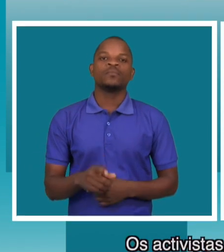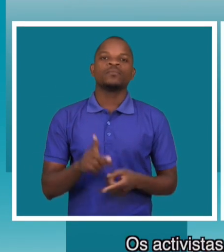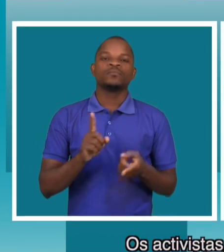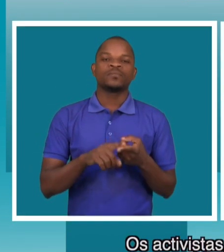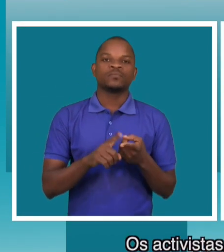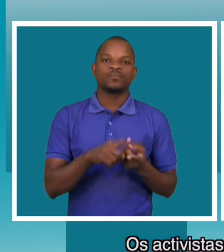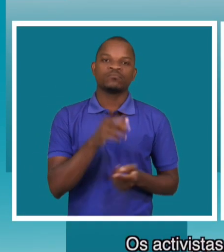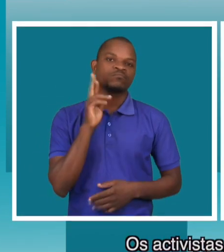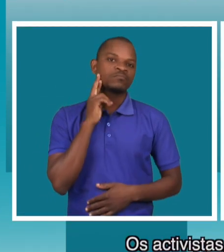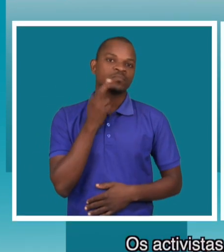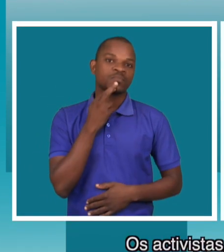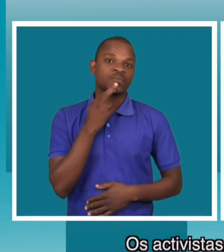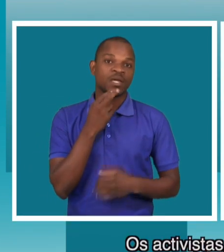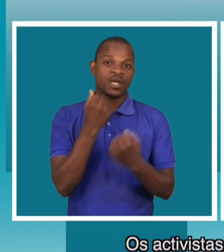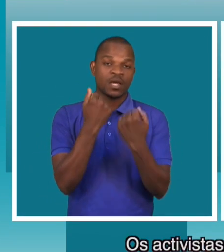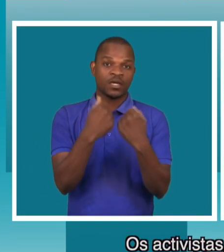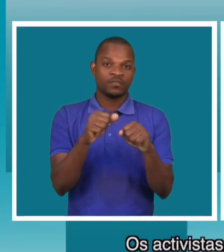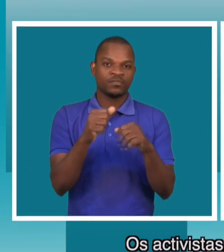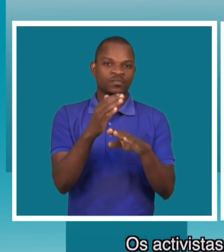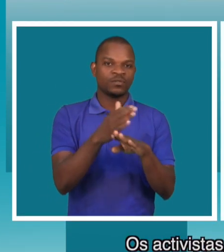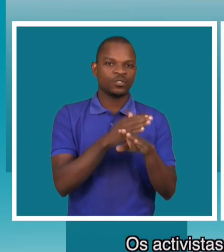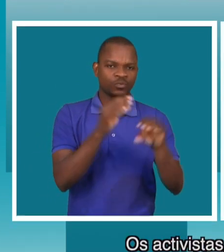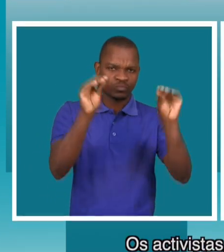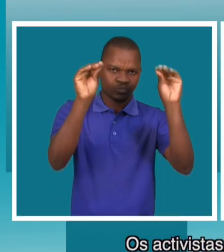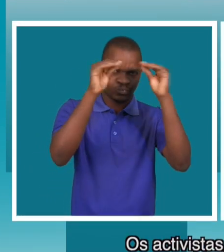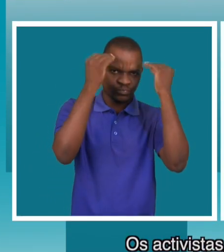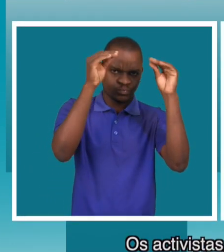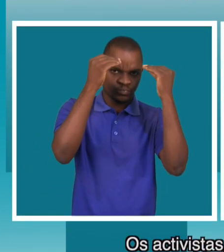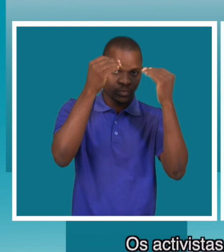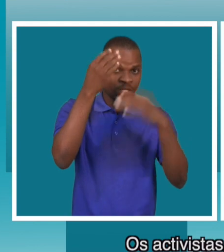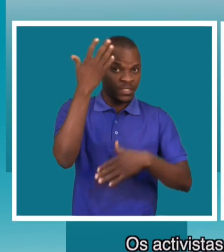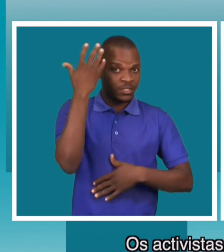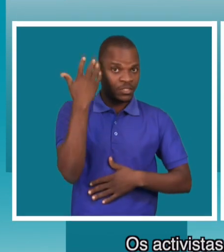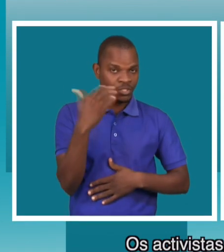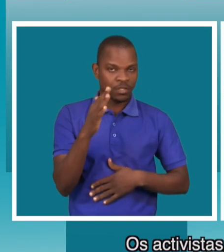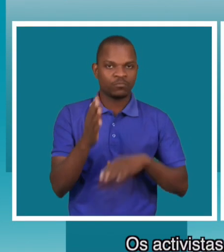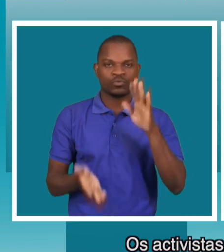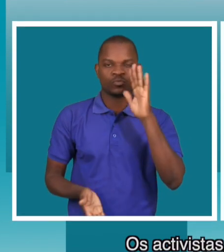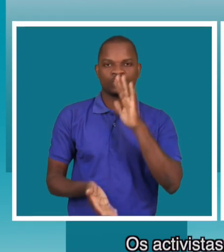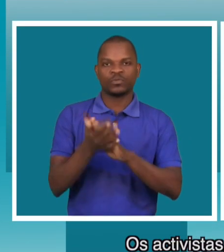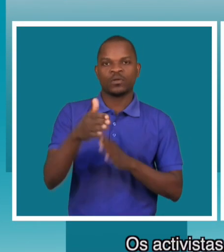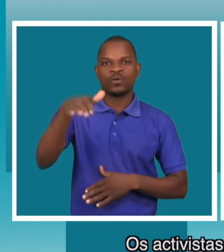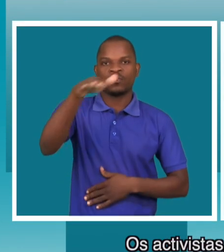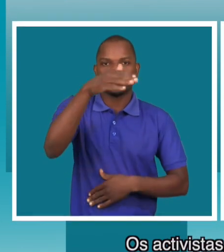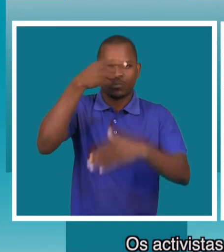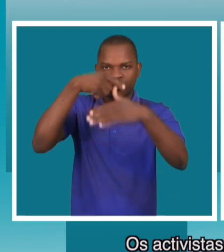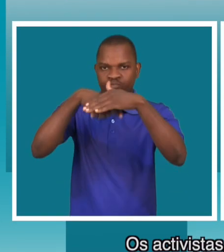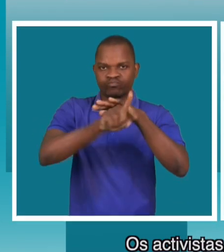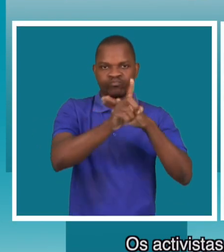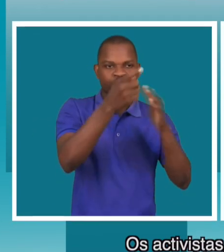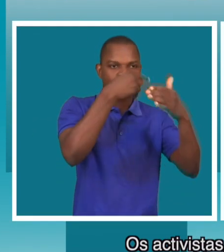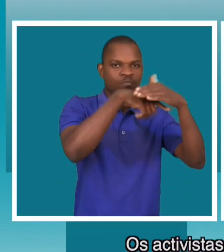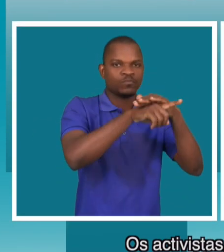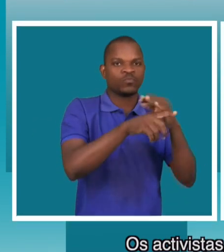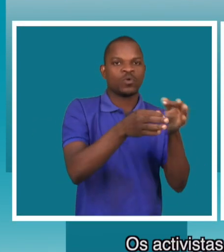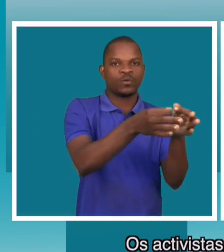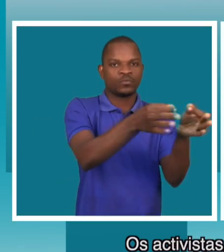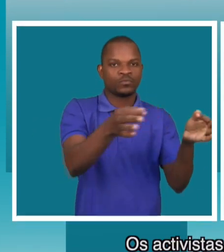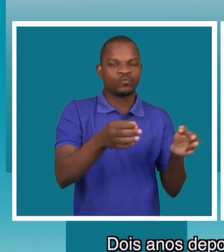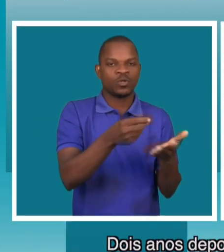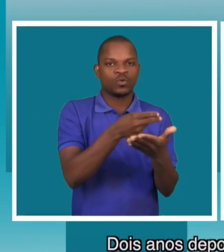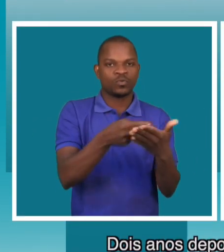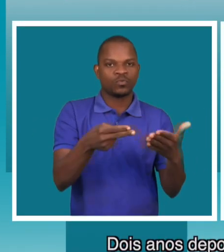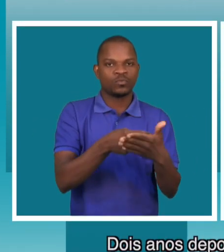de deficiência. Os ativistas, depois da formação, eles entraram na comunidade para fazer a identificação dos clientes.